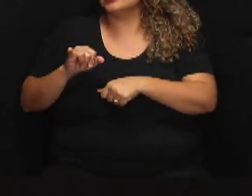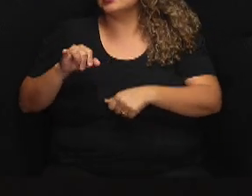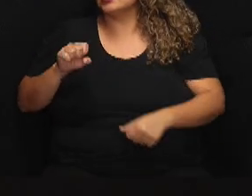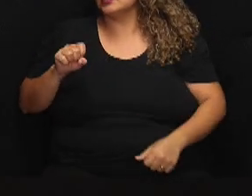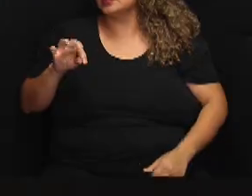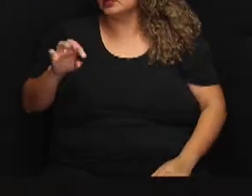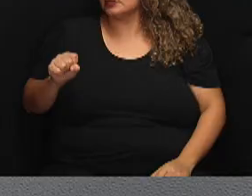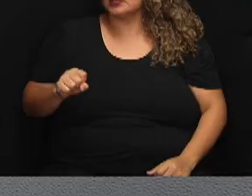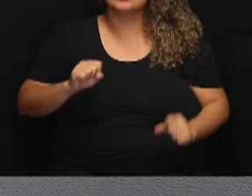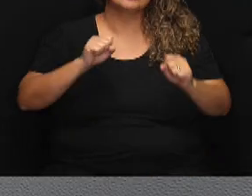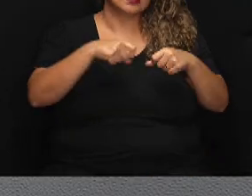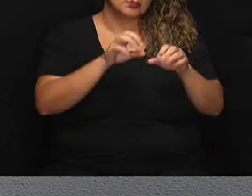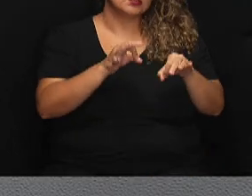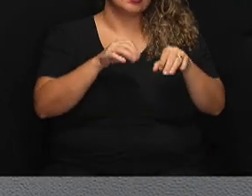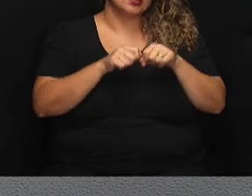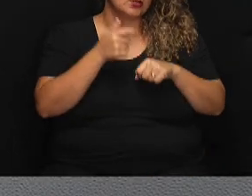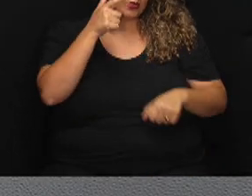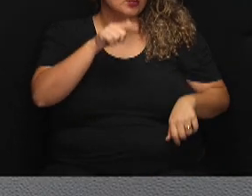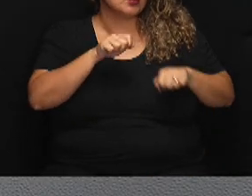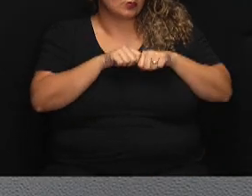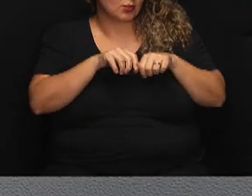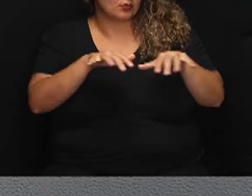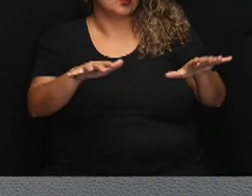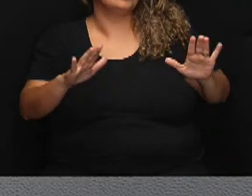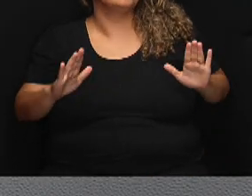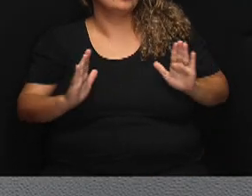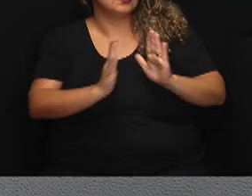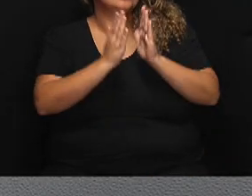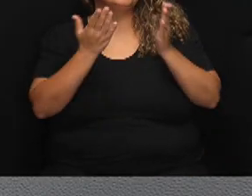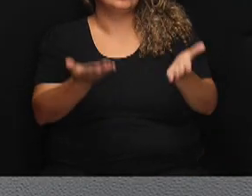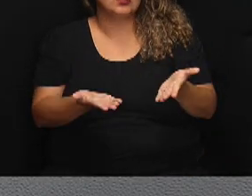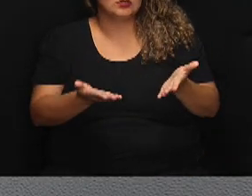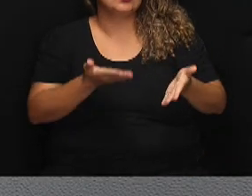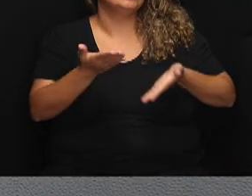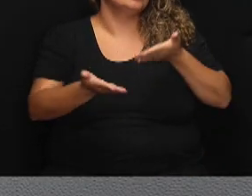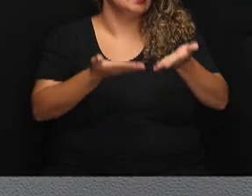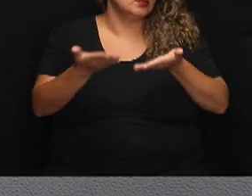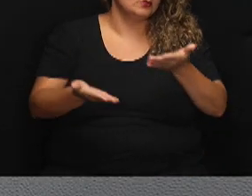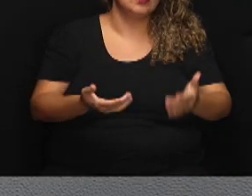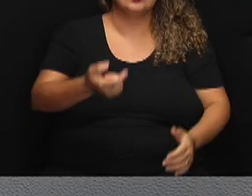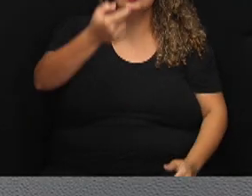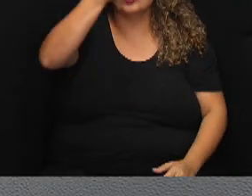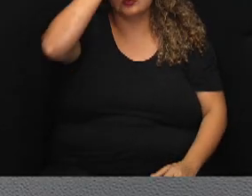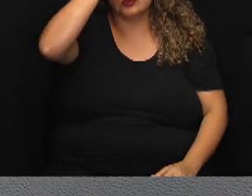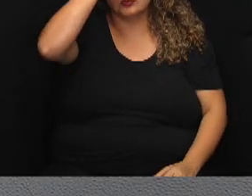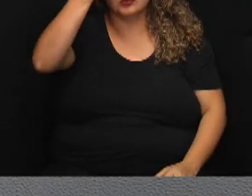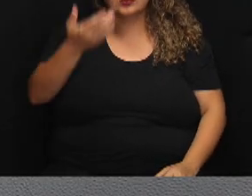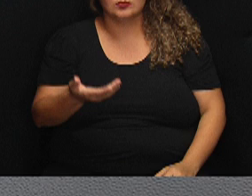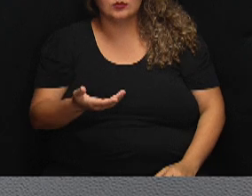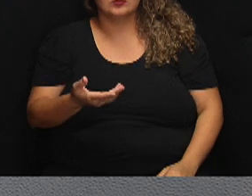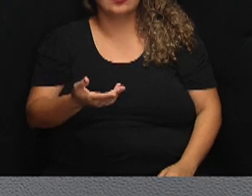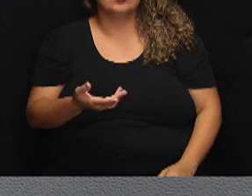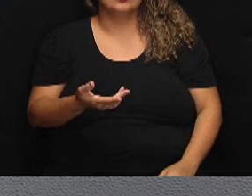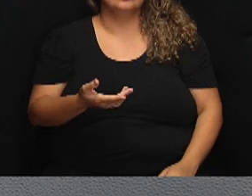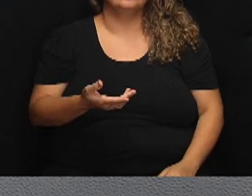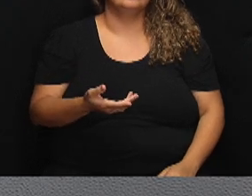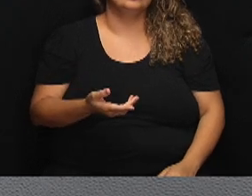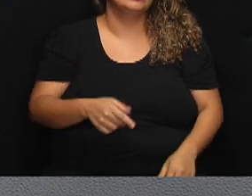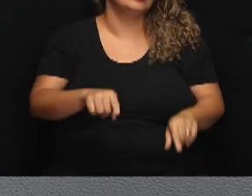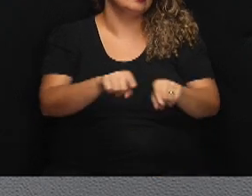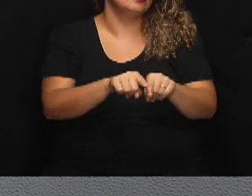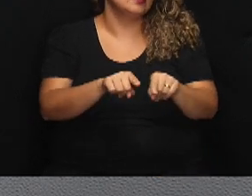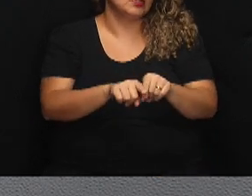gente consiga ampliar o enfrentamento, né, seja no tratamento, na conscientização, na distribuição